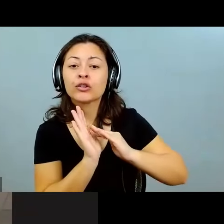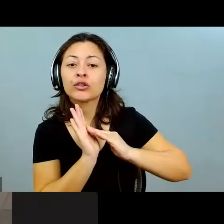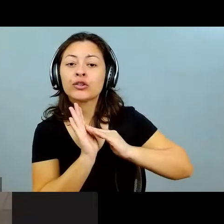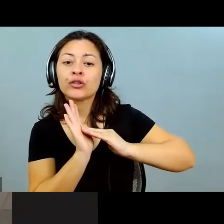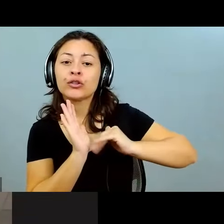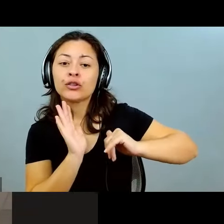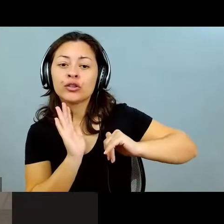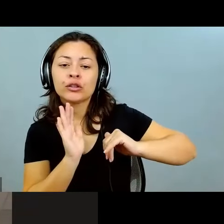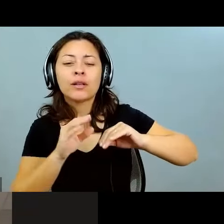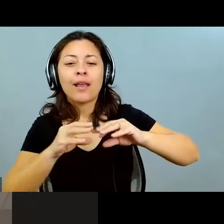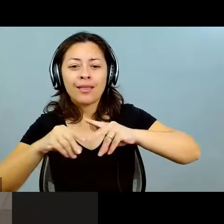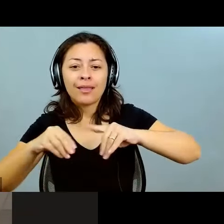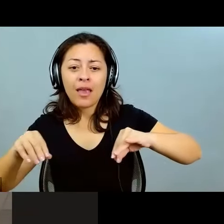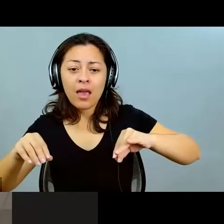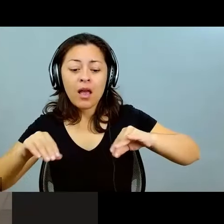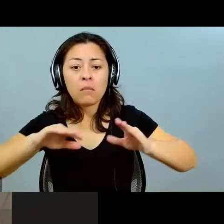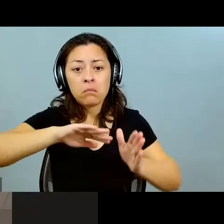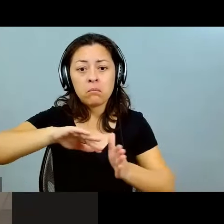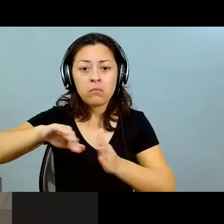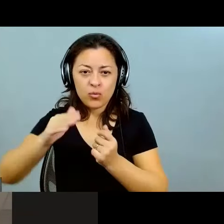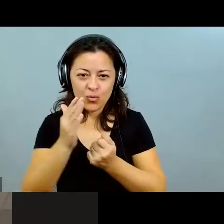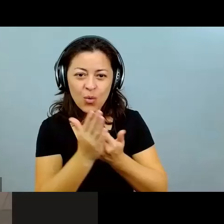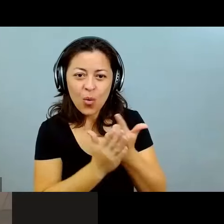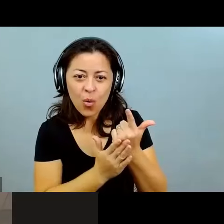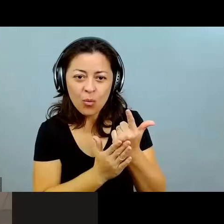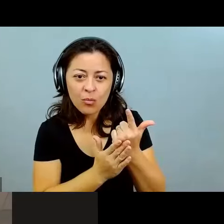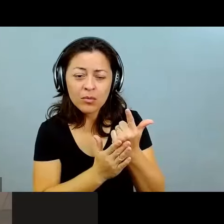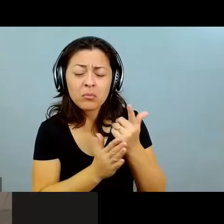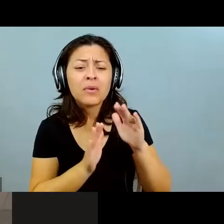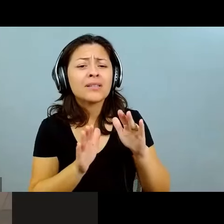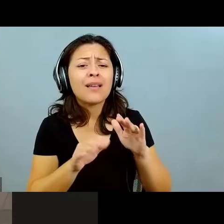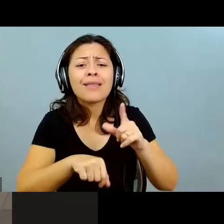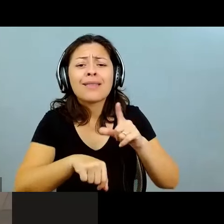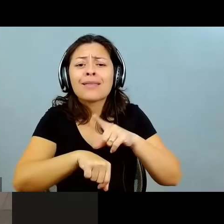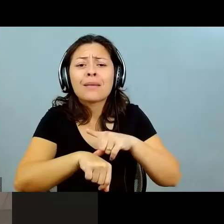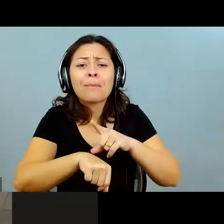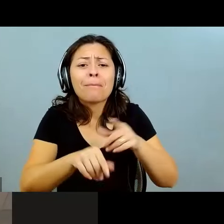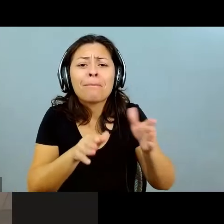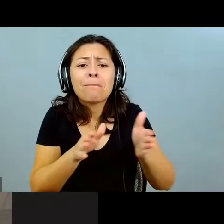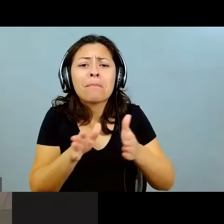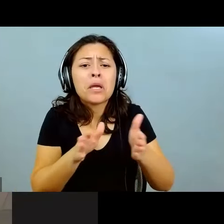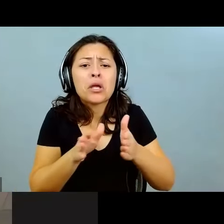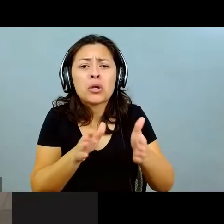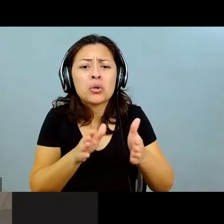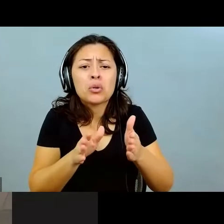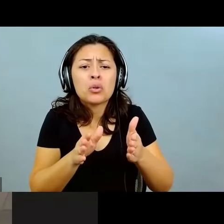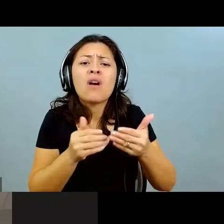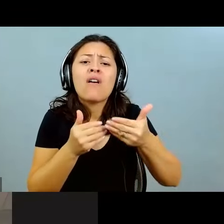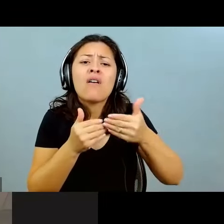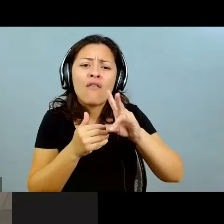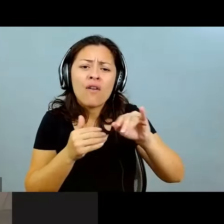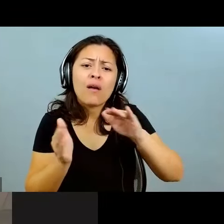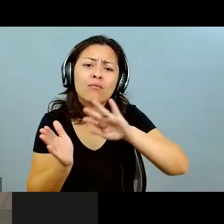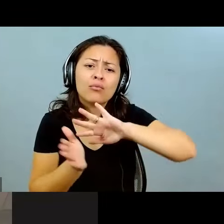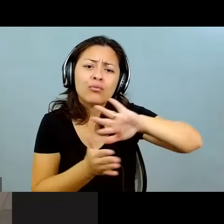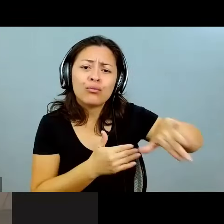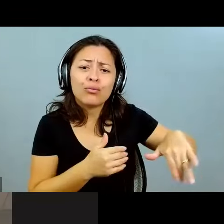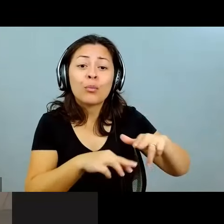diferença mais ou menos de 100 milhões aí eu vou te Diria sim é temporário Isso aqui é uma é é momentâneo é uma situação de trimestre